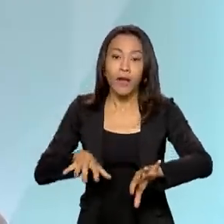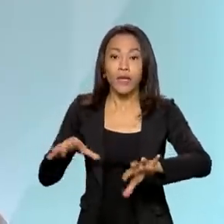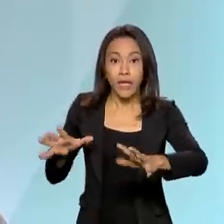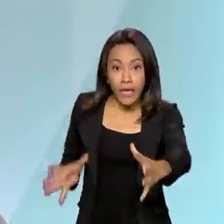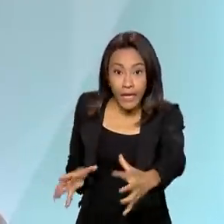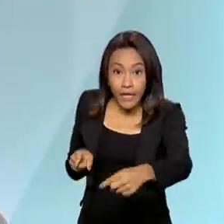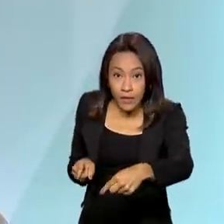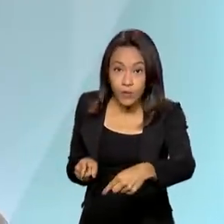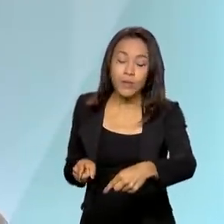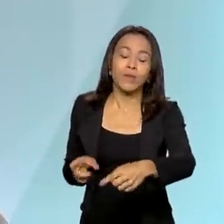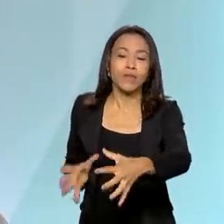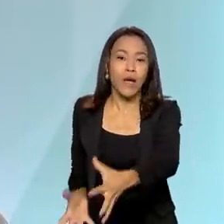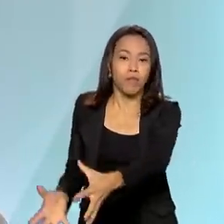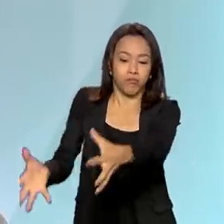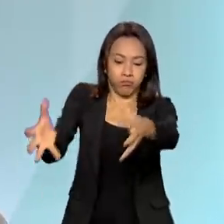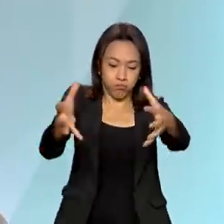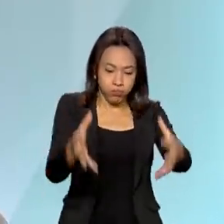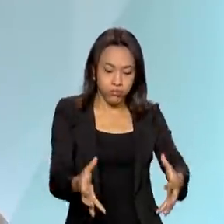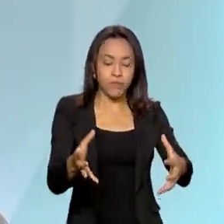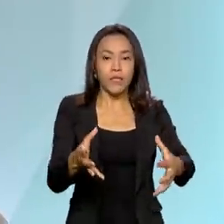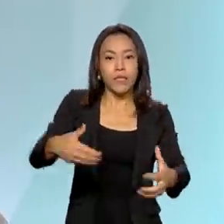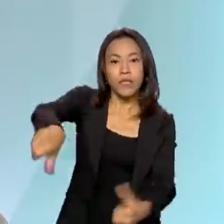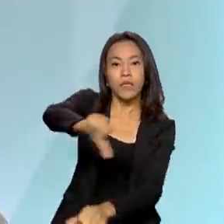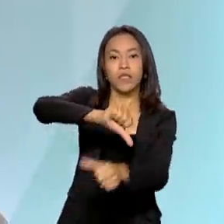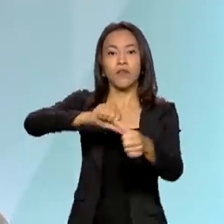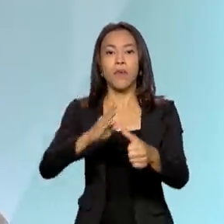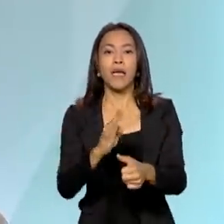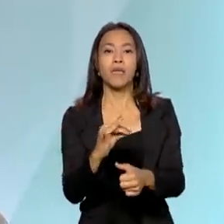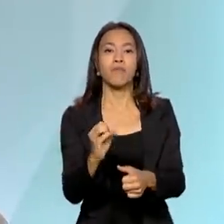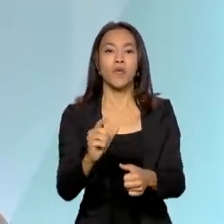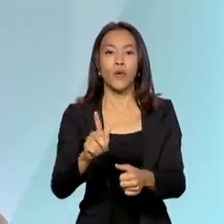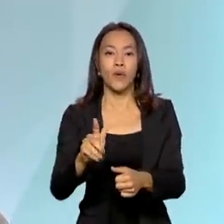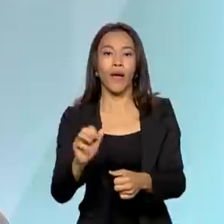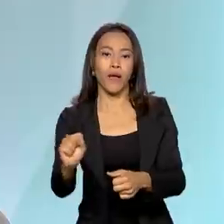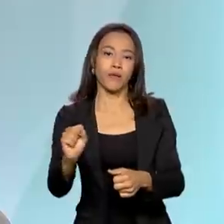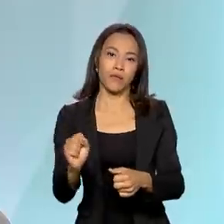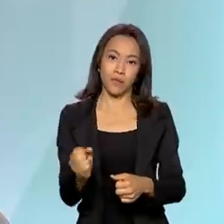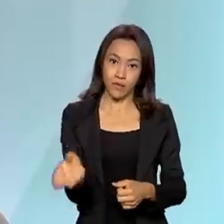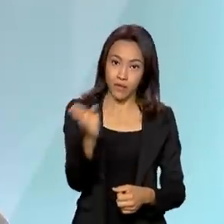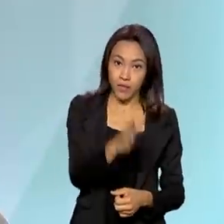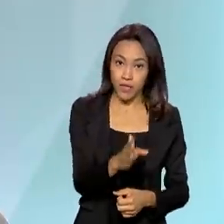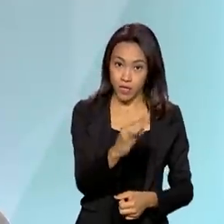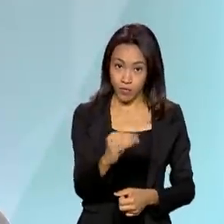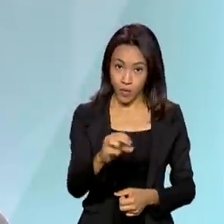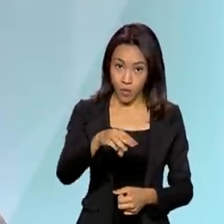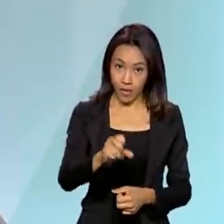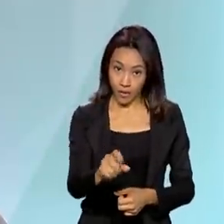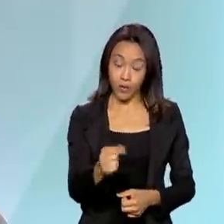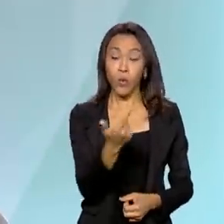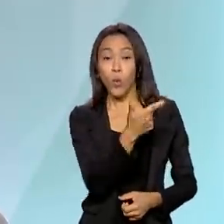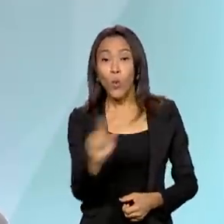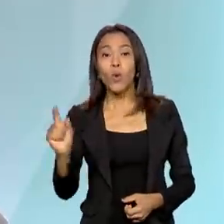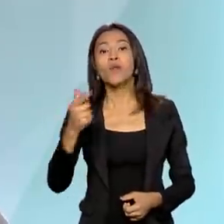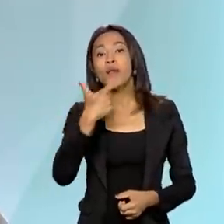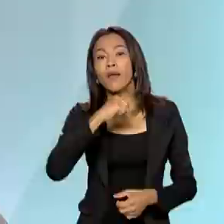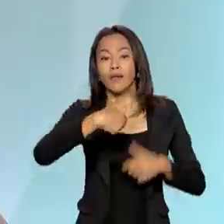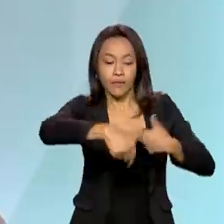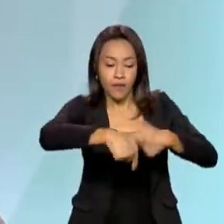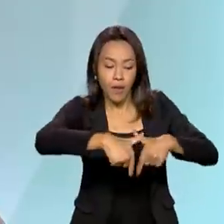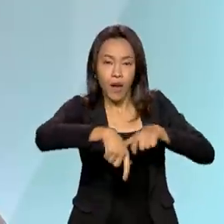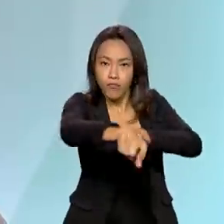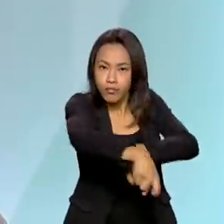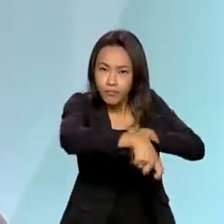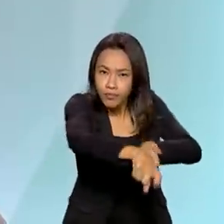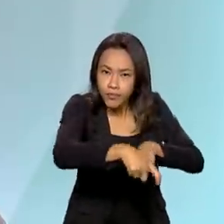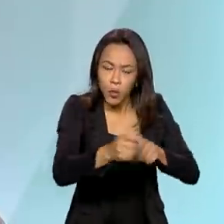podendo ser transformado em biogás e biometano. Do outro lado, os produtores, do pequeno ao grande. O pequeno ao